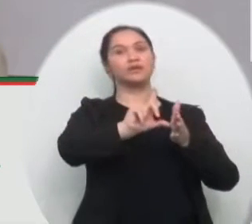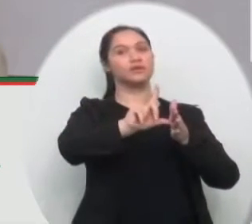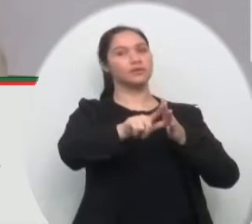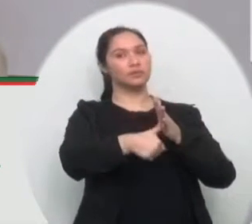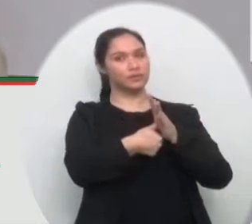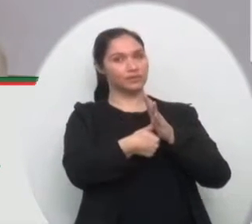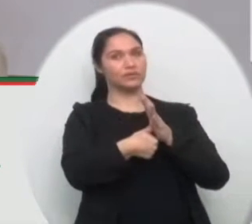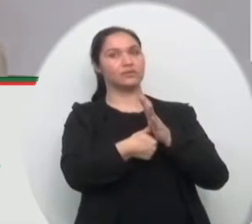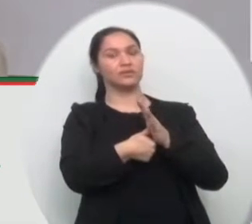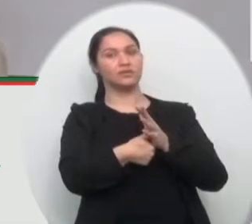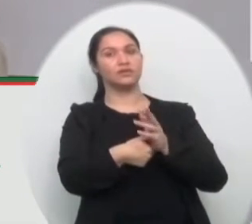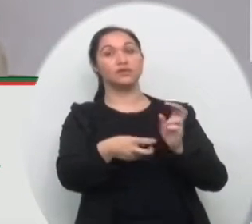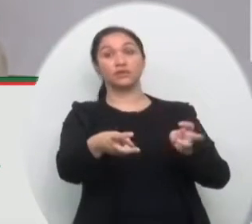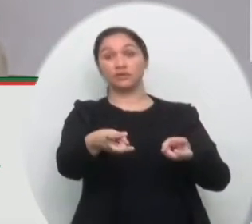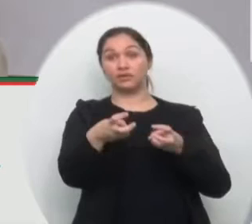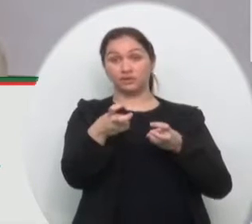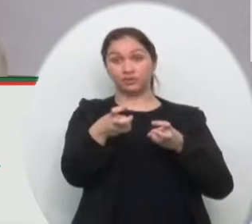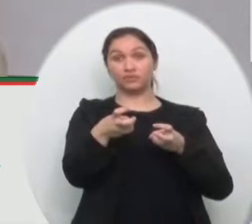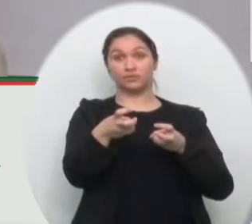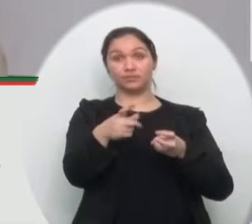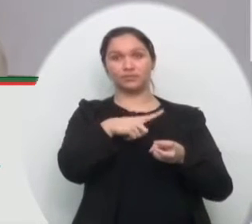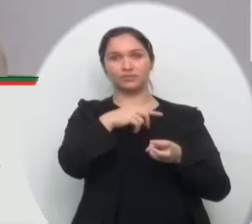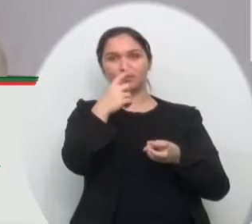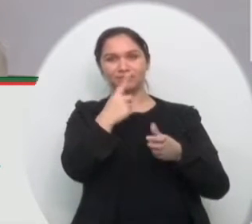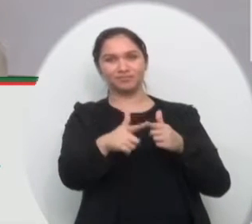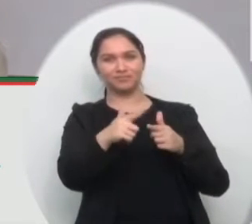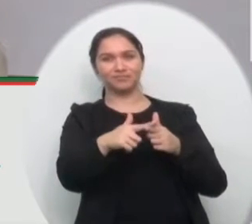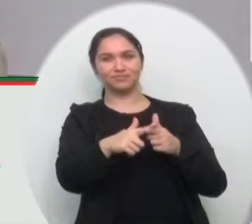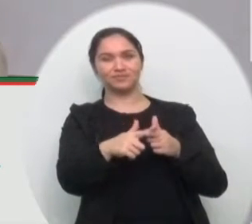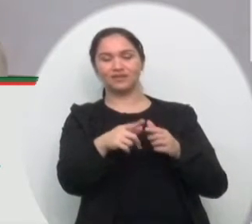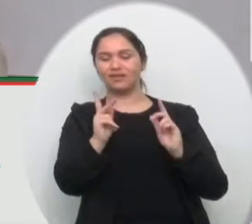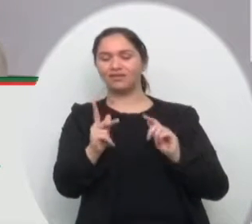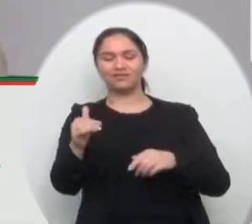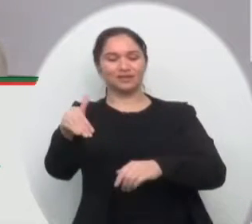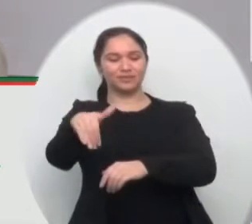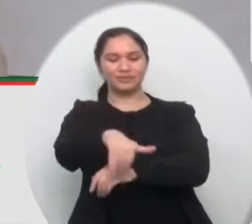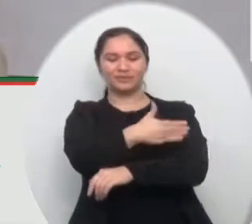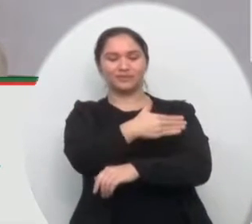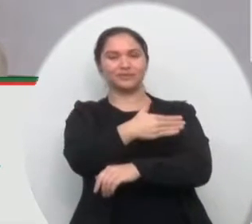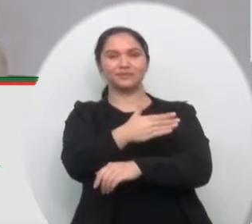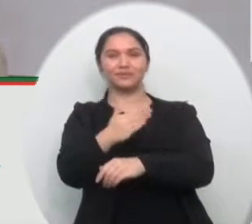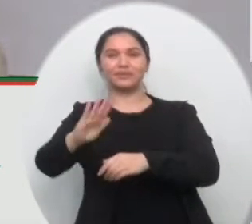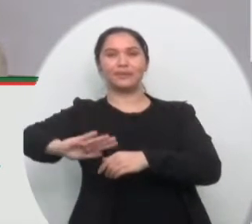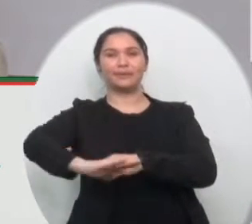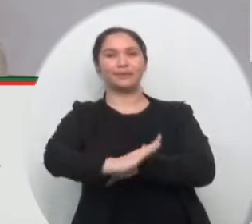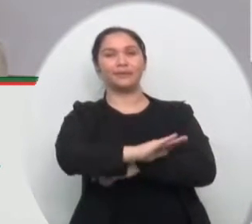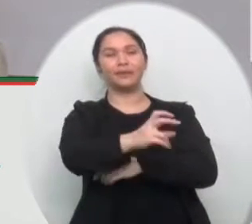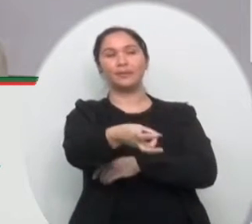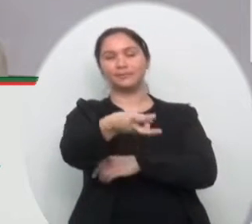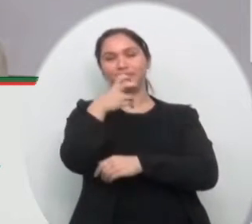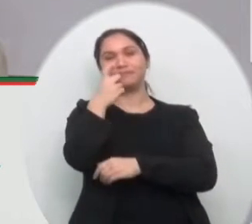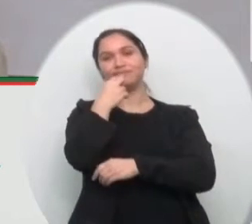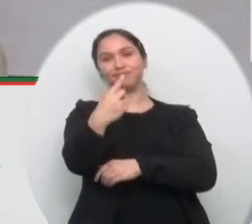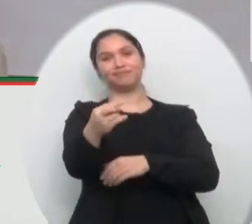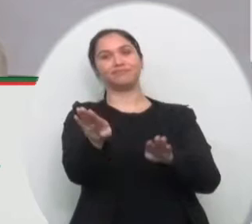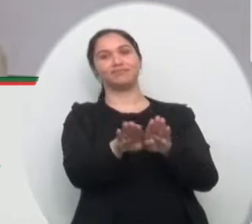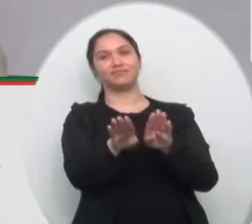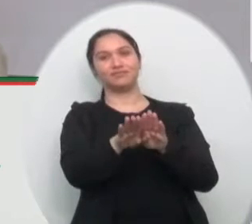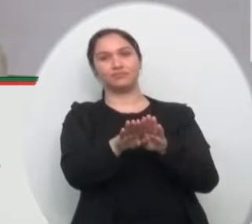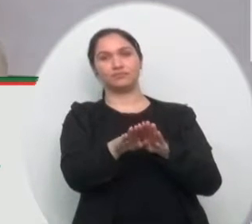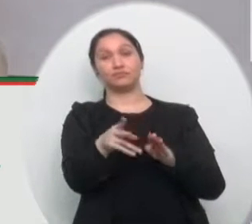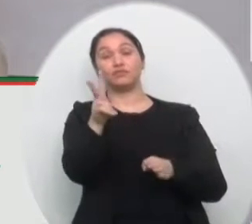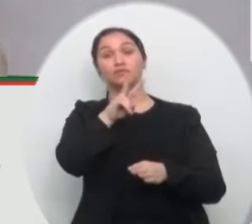o odor que passa aquela... Realmente é impossível. O seu Silvino, que mora lá...